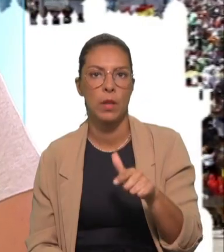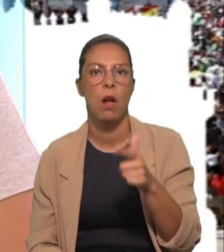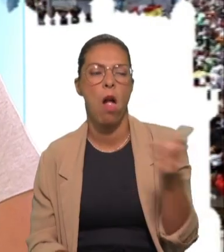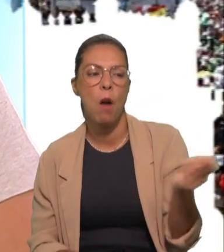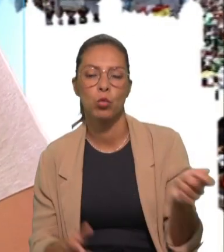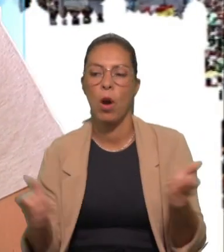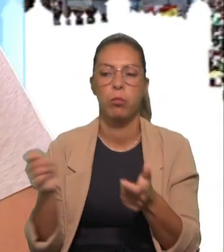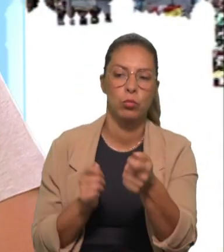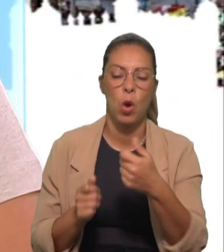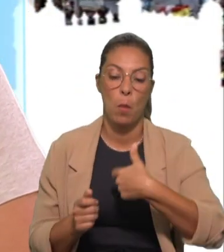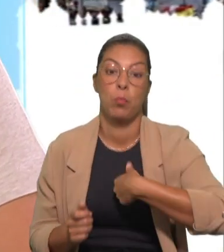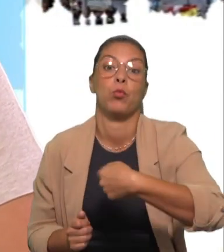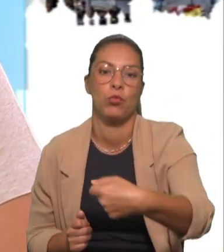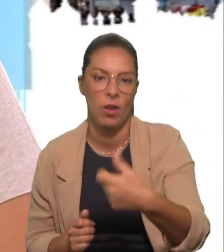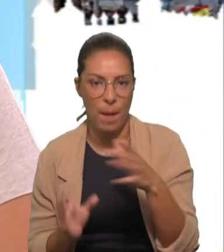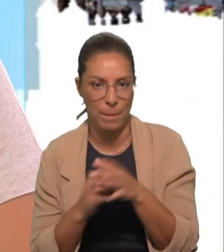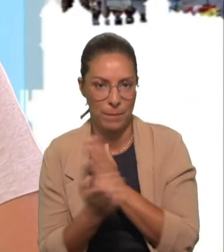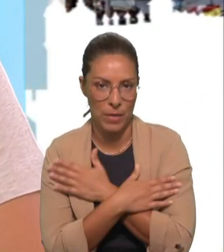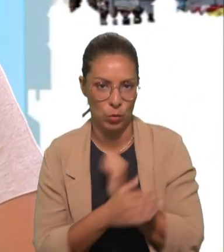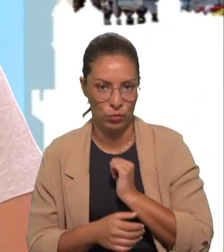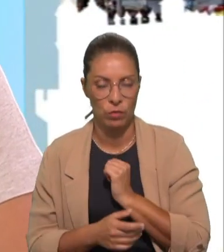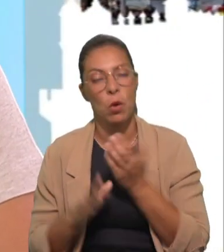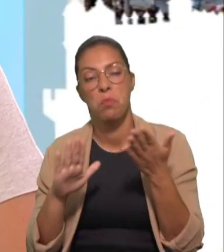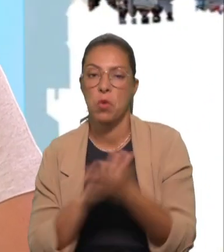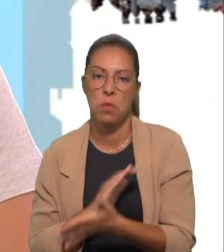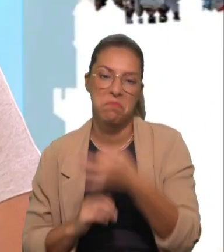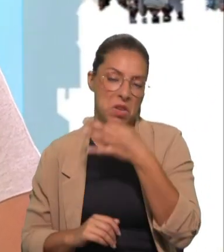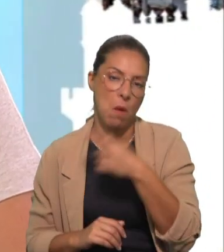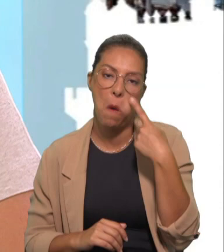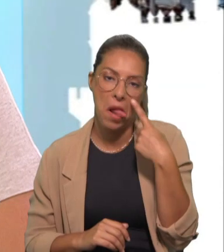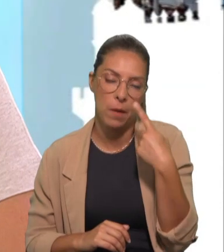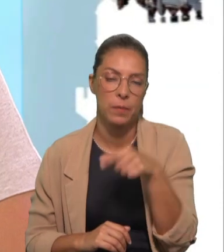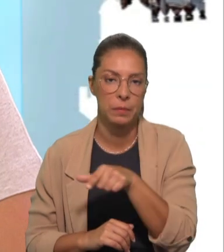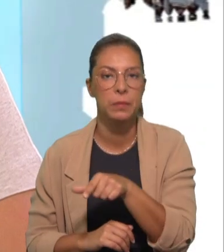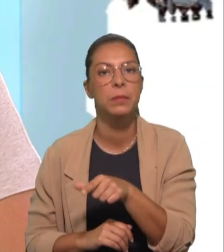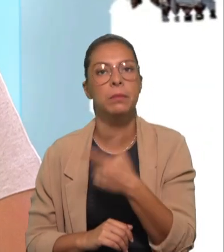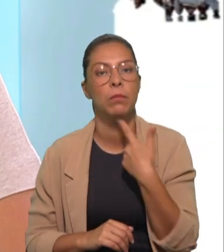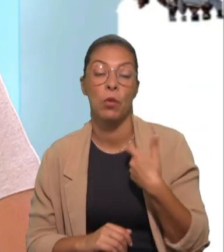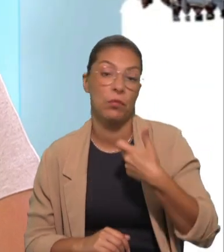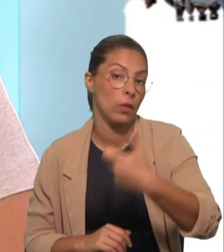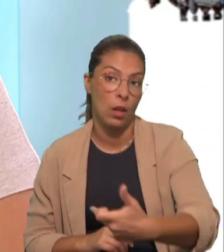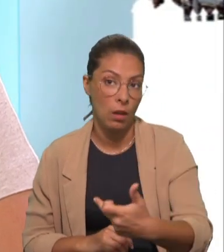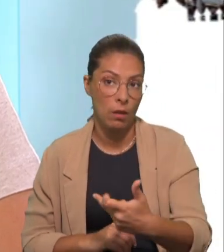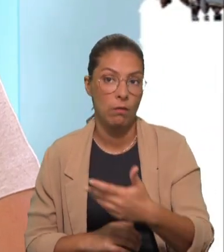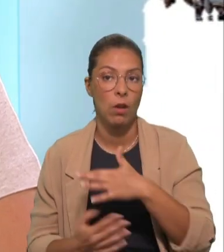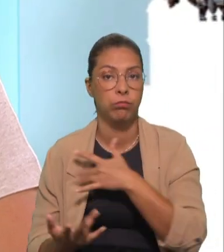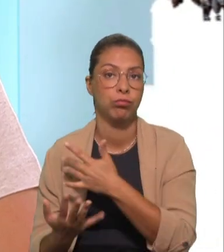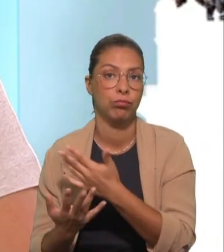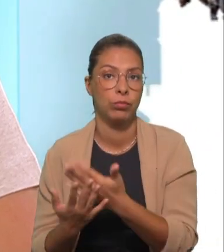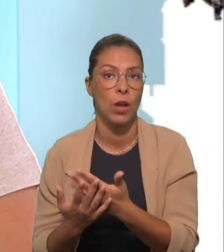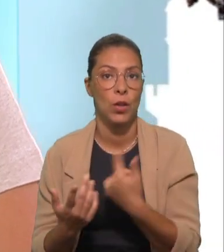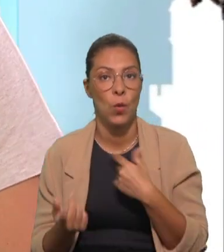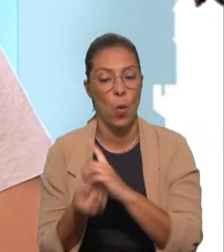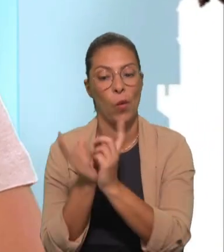ou melhor, foram-me puxando, e acabei por entrar, acabei por experienciar, acabei por ficar, e hoje dou um bocado por mim a fazer esse mesmo